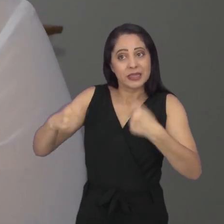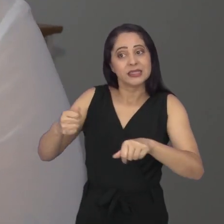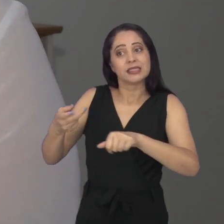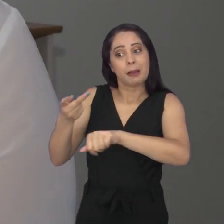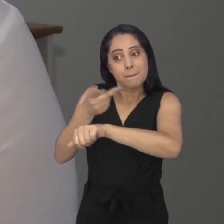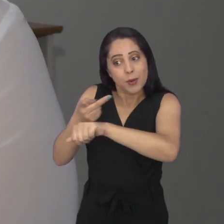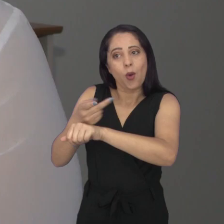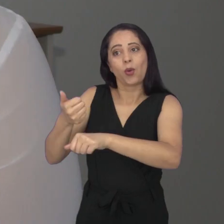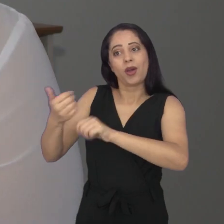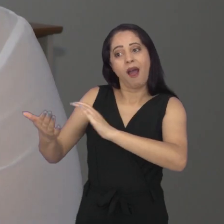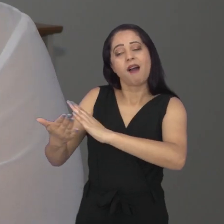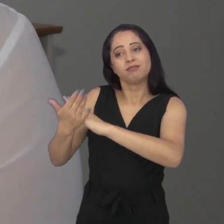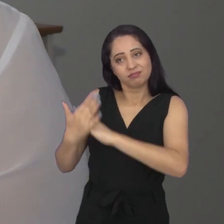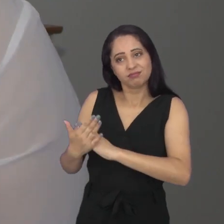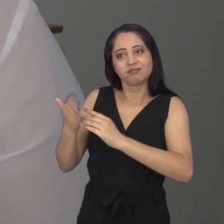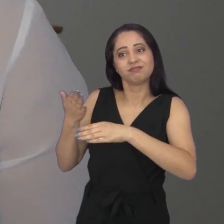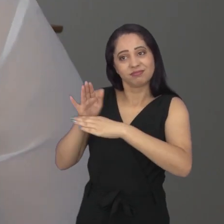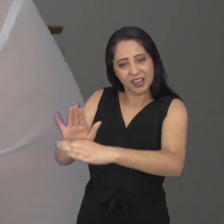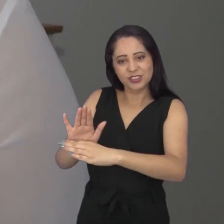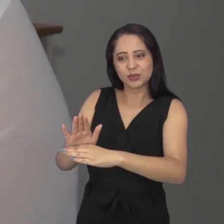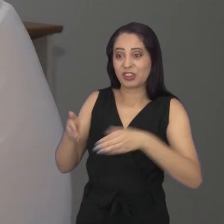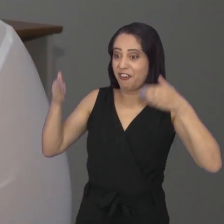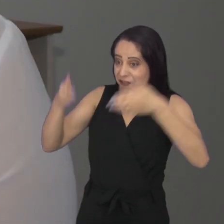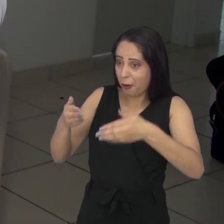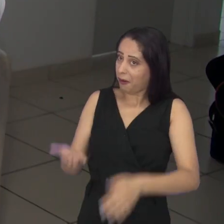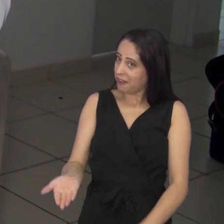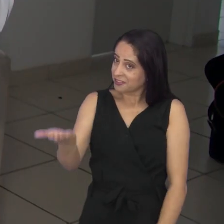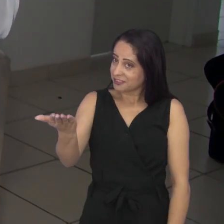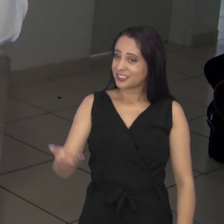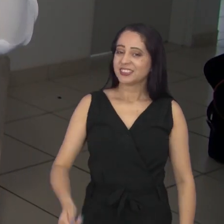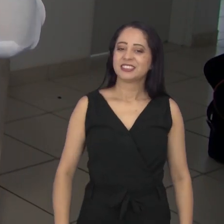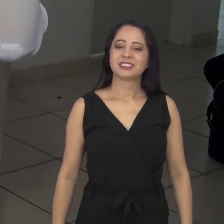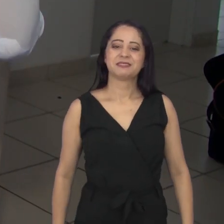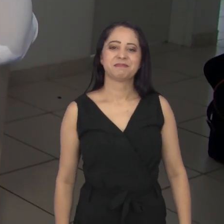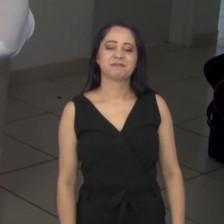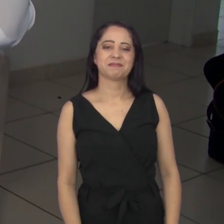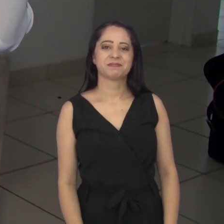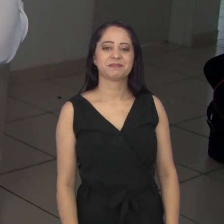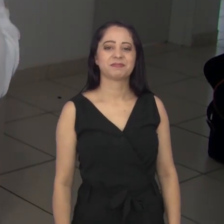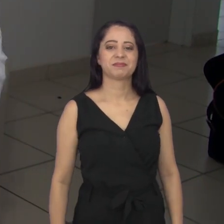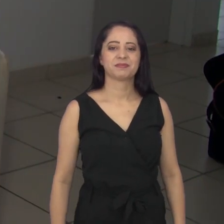e foque em você, assim.